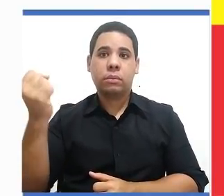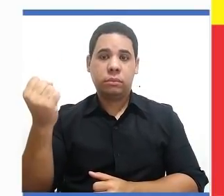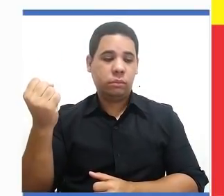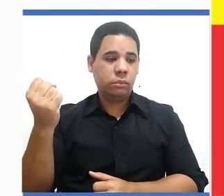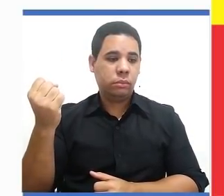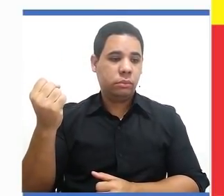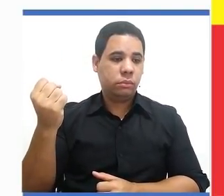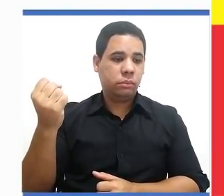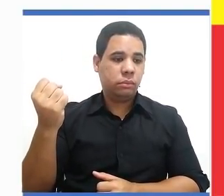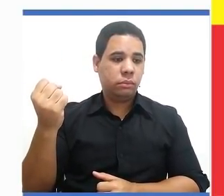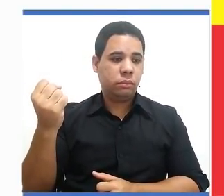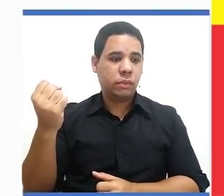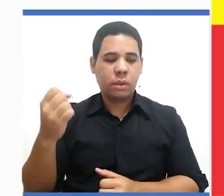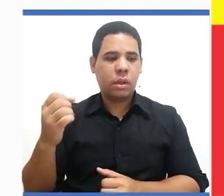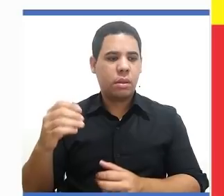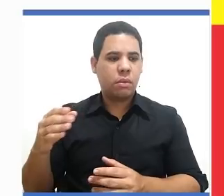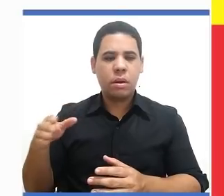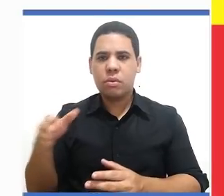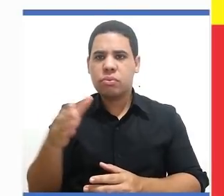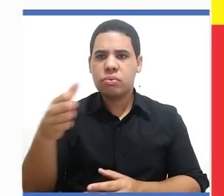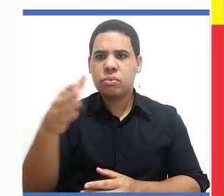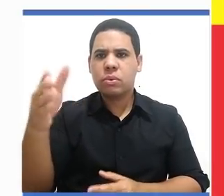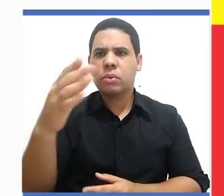por hora. Então, o nó,